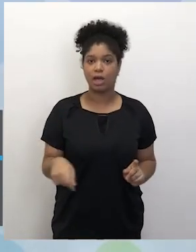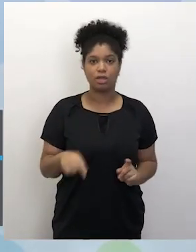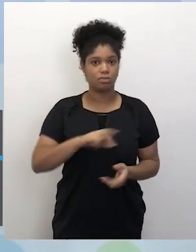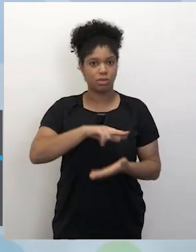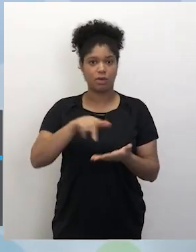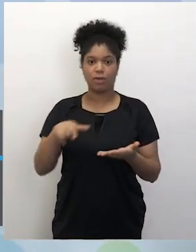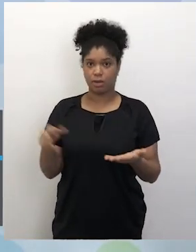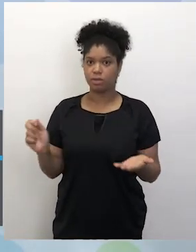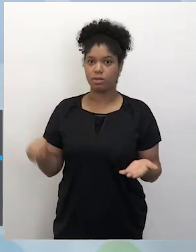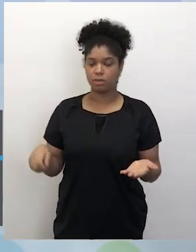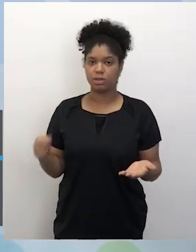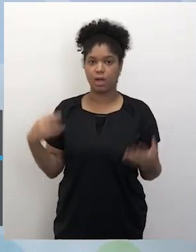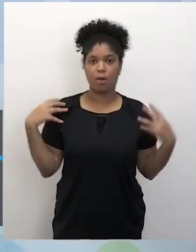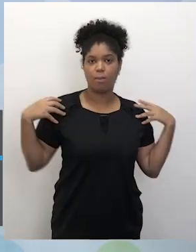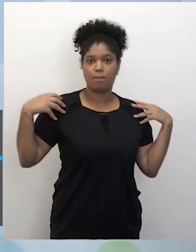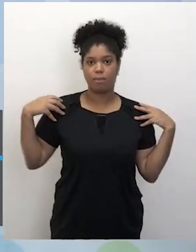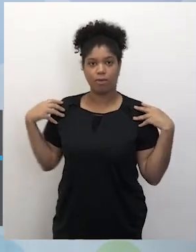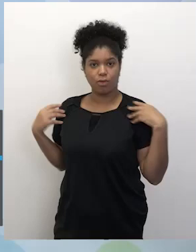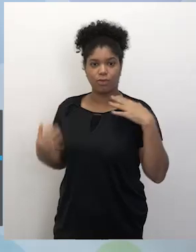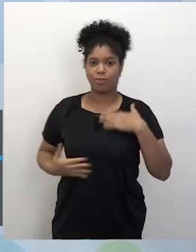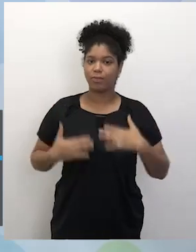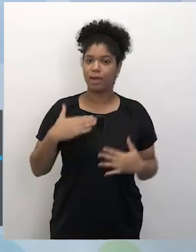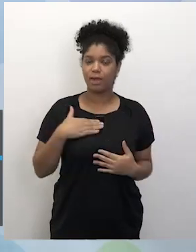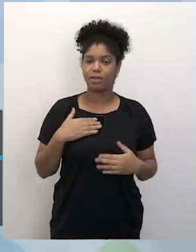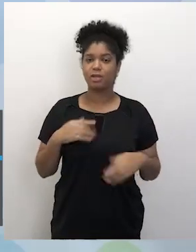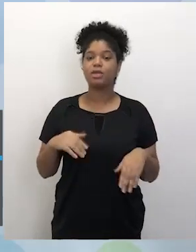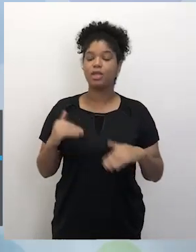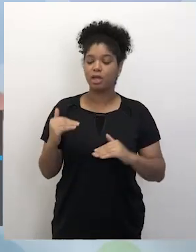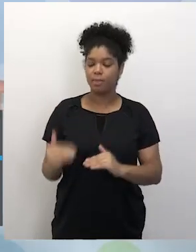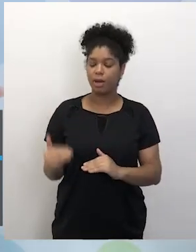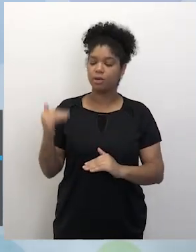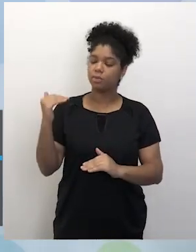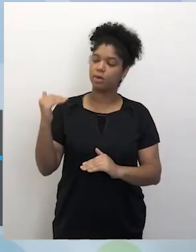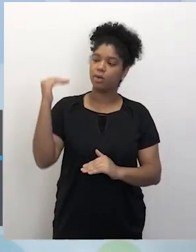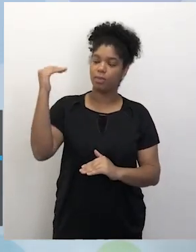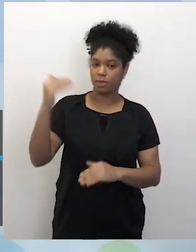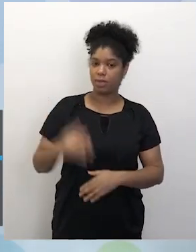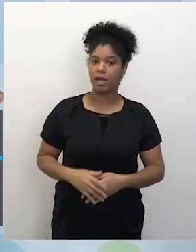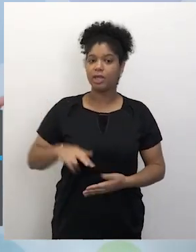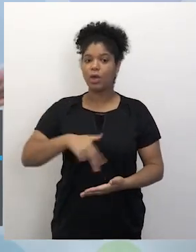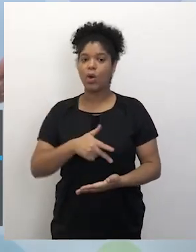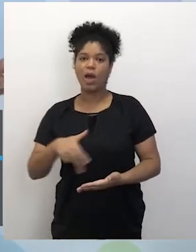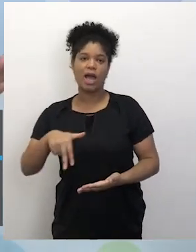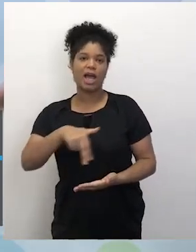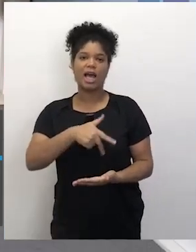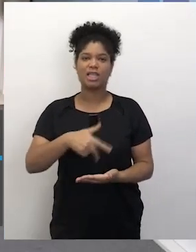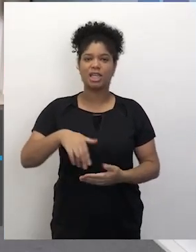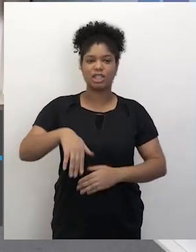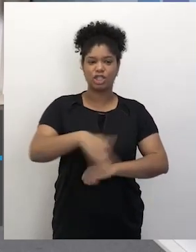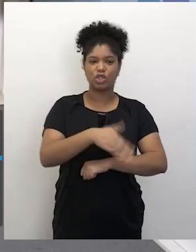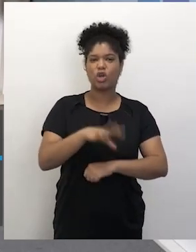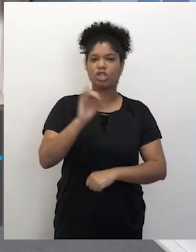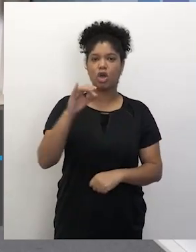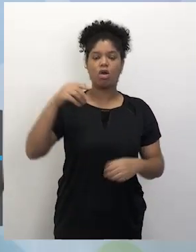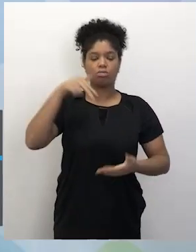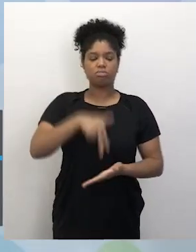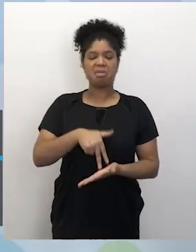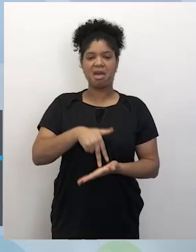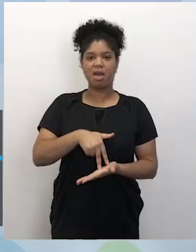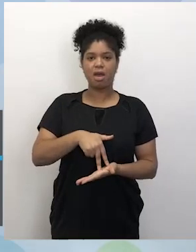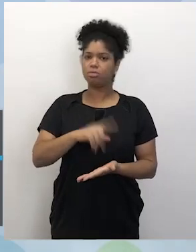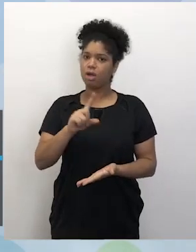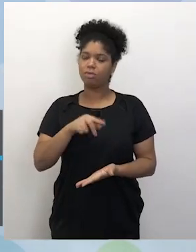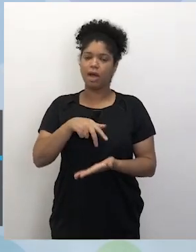movimentar, certo? E nós temos os níveis. Então, a dança urbana, eu tenho que dançar só aqui em cima? Não. Eu posso ter